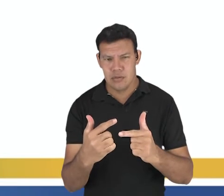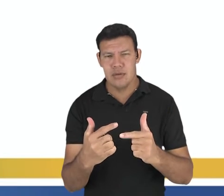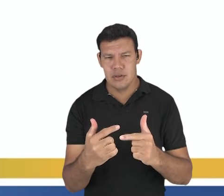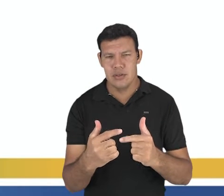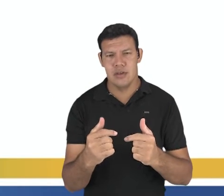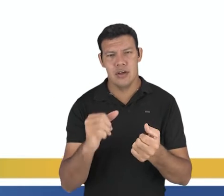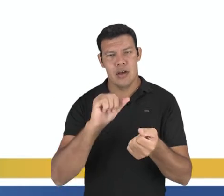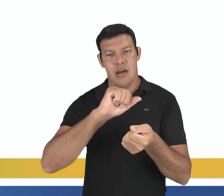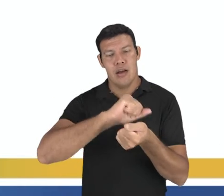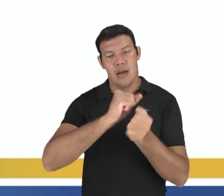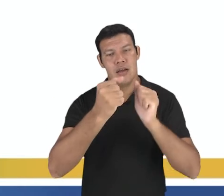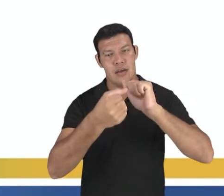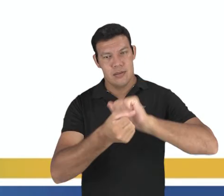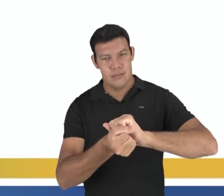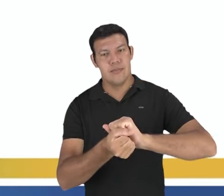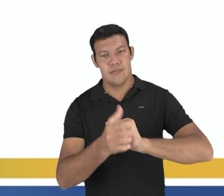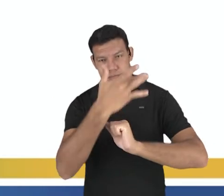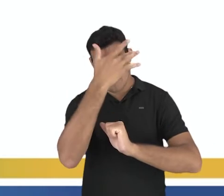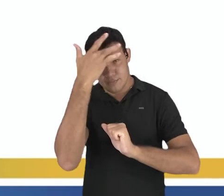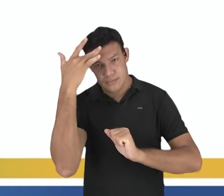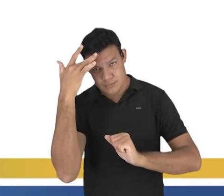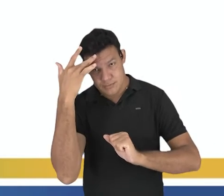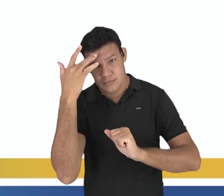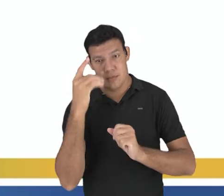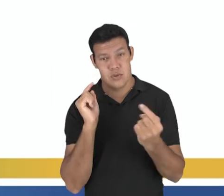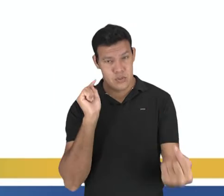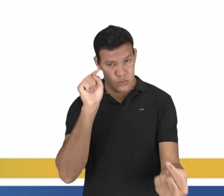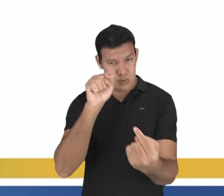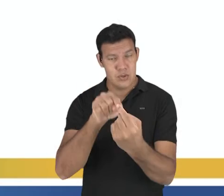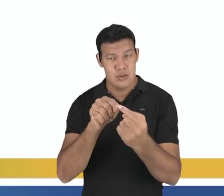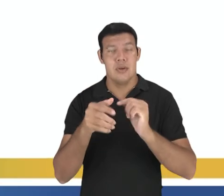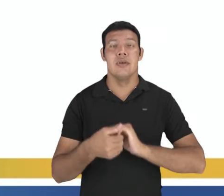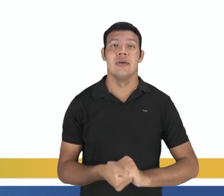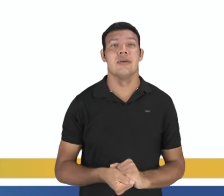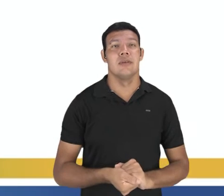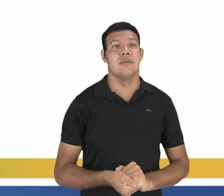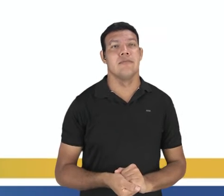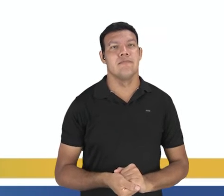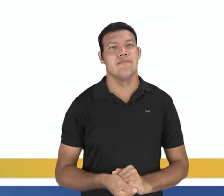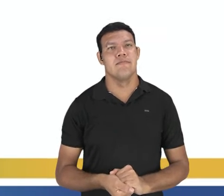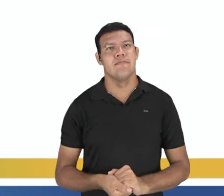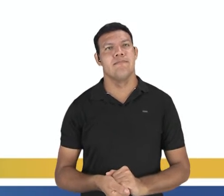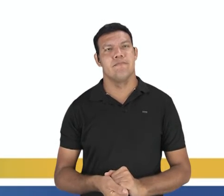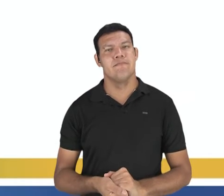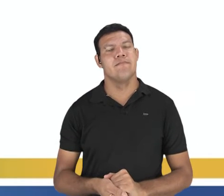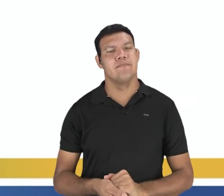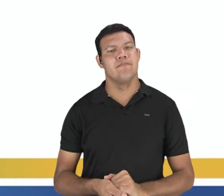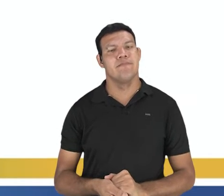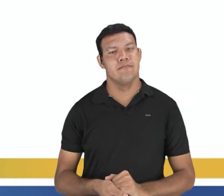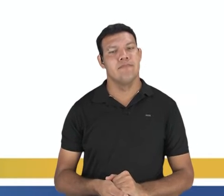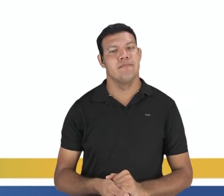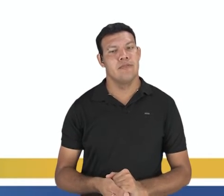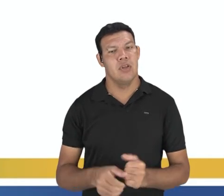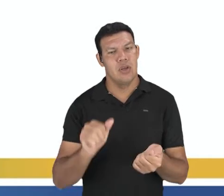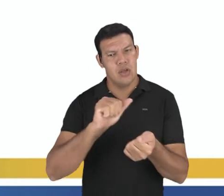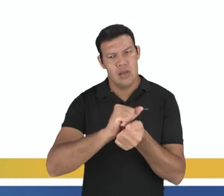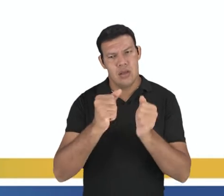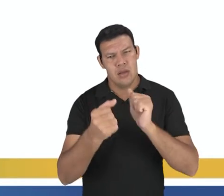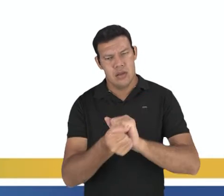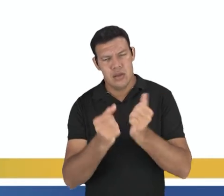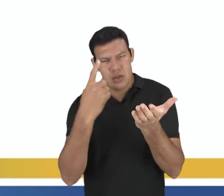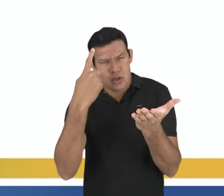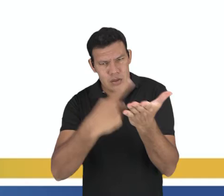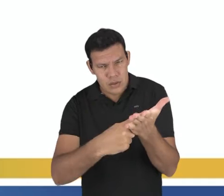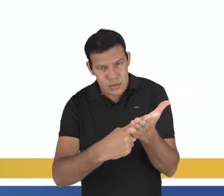Escolhi falar para adolescentes. A linguagem está de acordo? Não está? Precisa se pensar nisso.